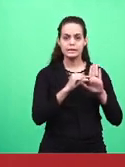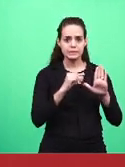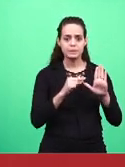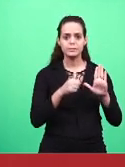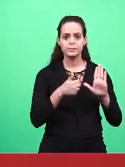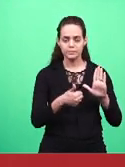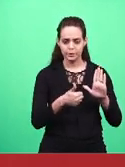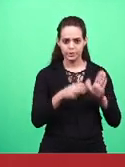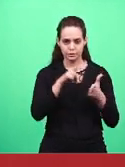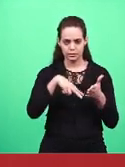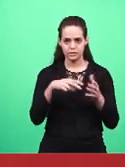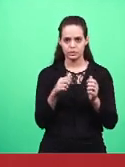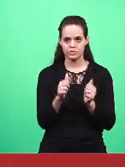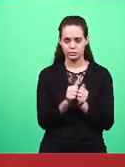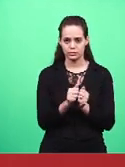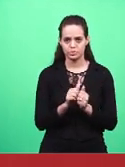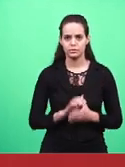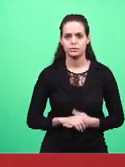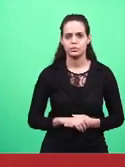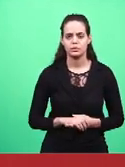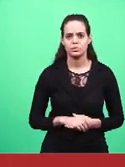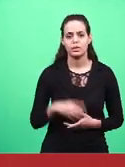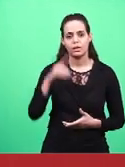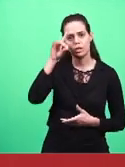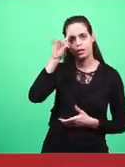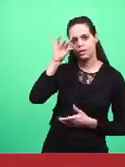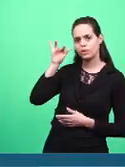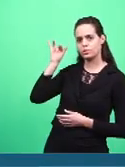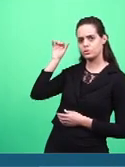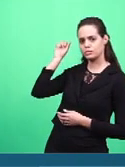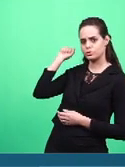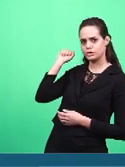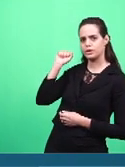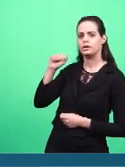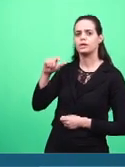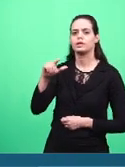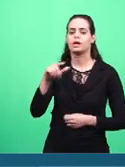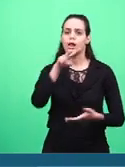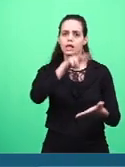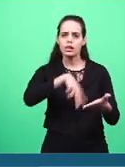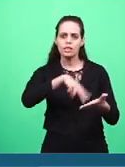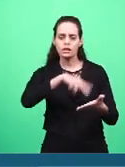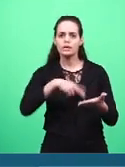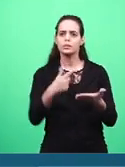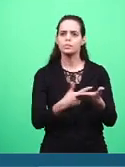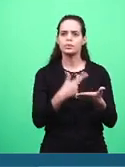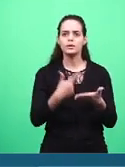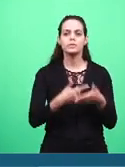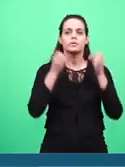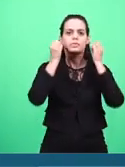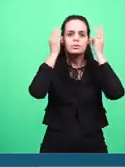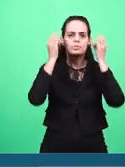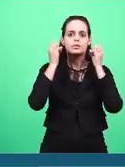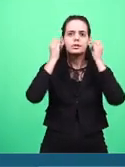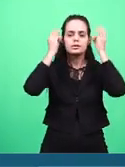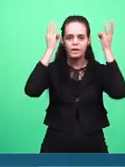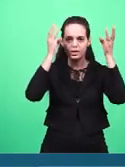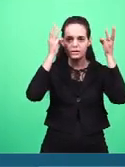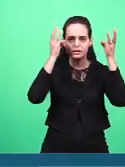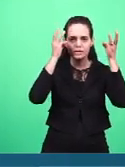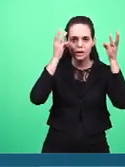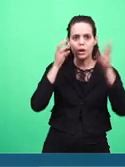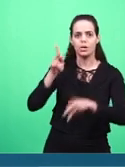pergunta está fora. Por quê? Porque eu faço uma pergunta, nós estamos fazendo uma pergunta em cima de 3 versículos. E não tem nada que eu